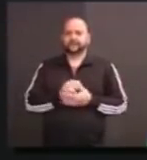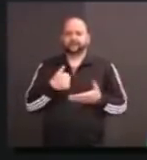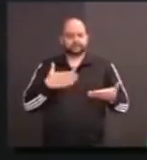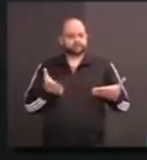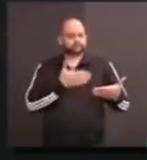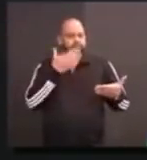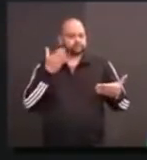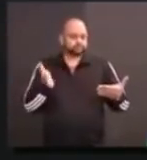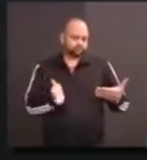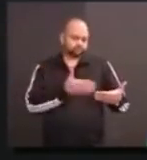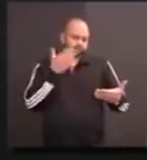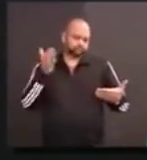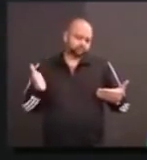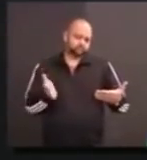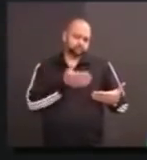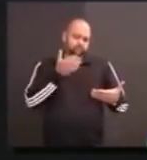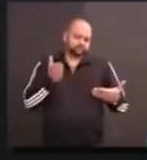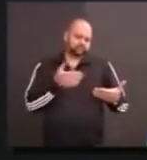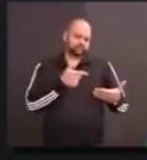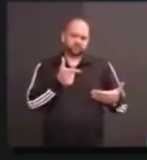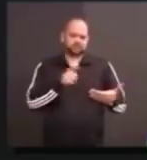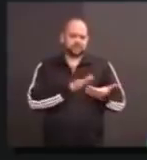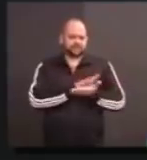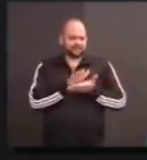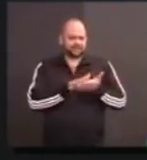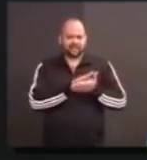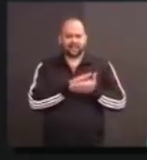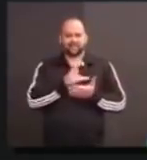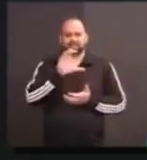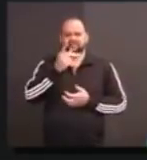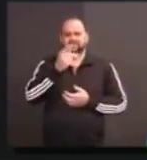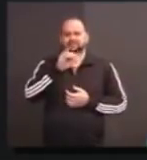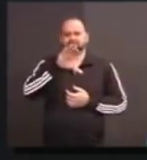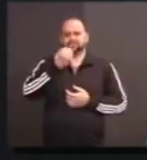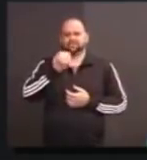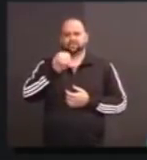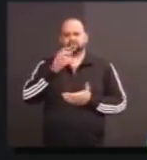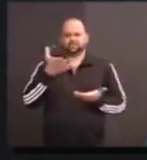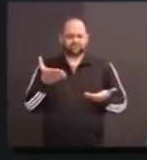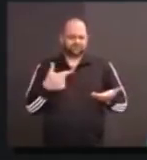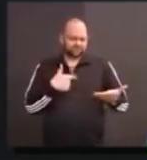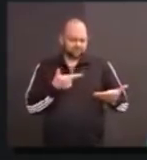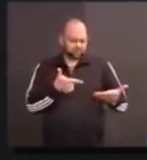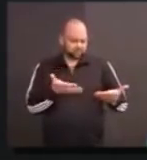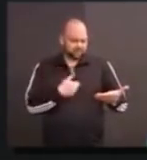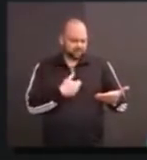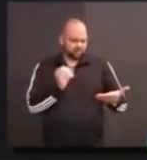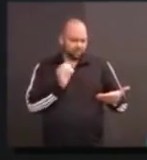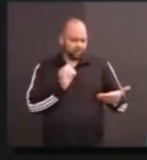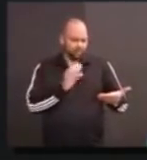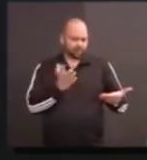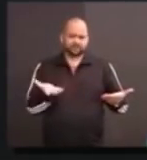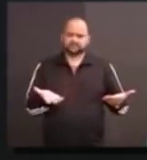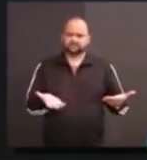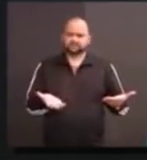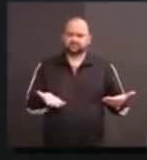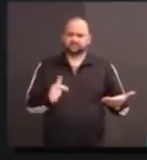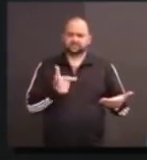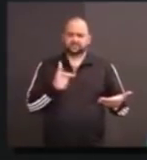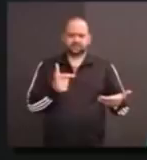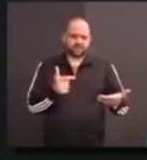olhando. Não tem uma mensagem do Chico? Não tem uma mensagem de Emmanuel?